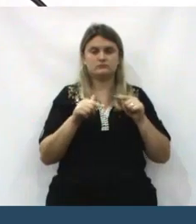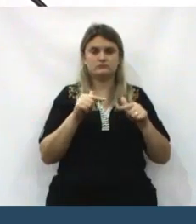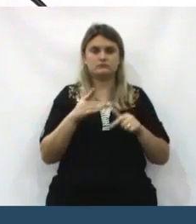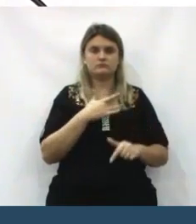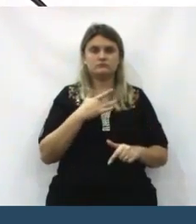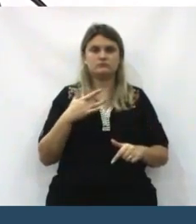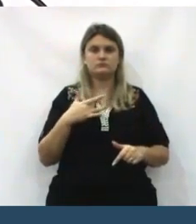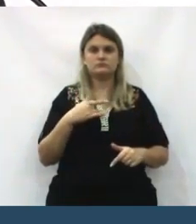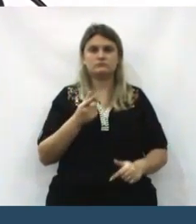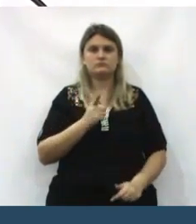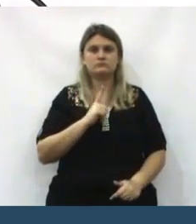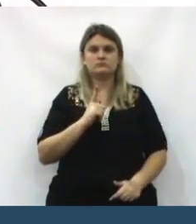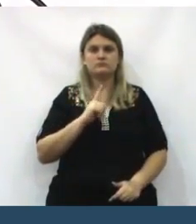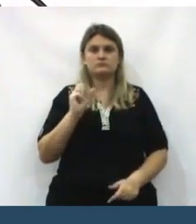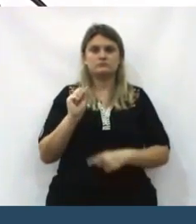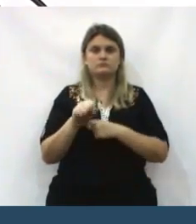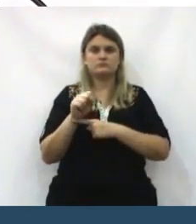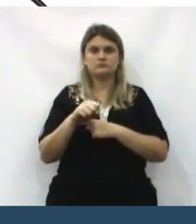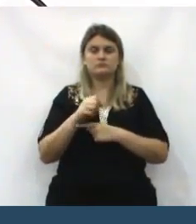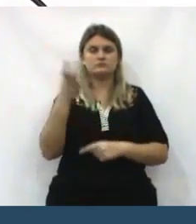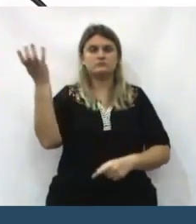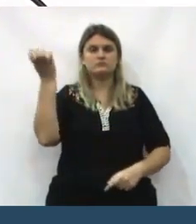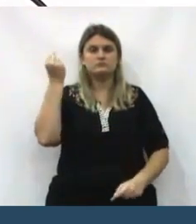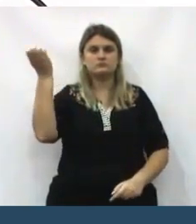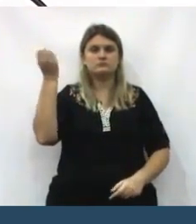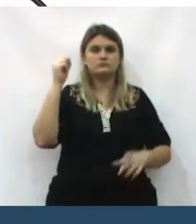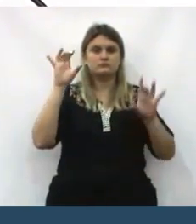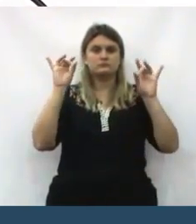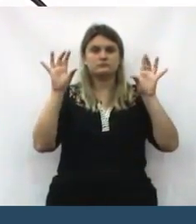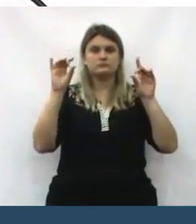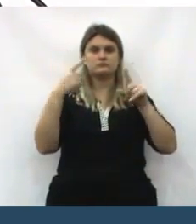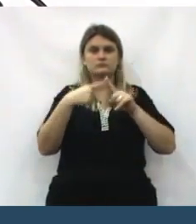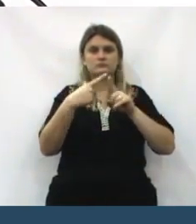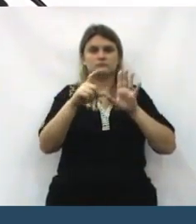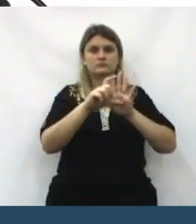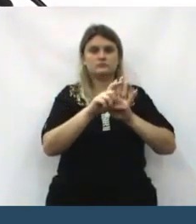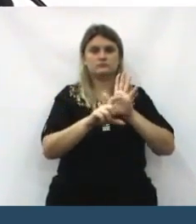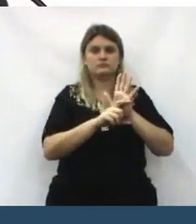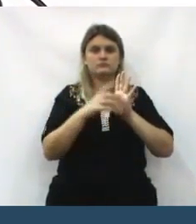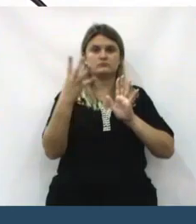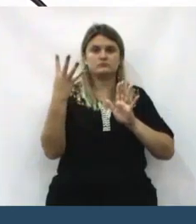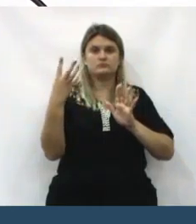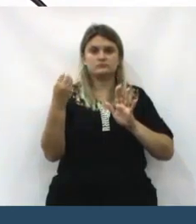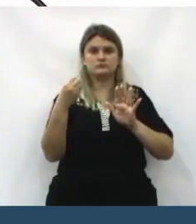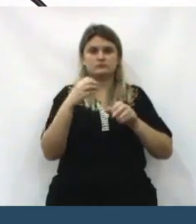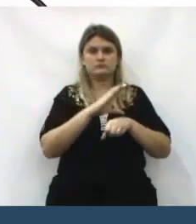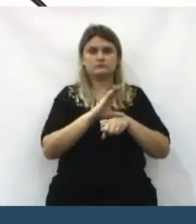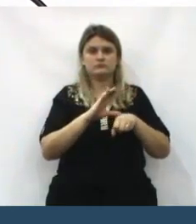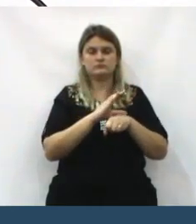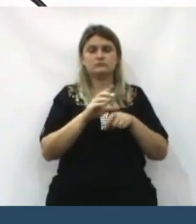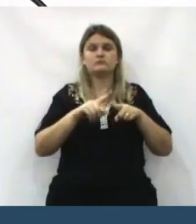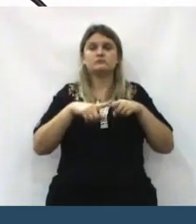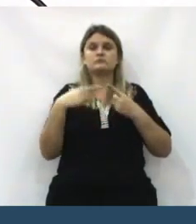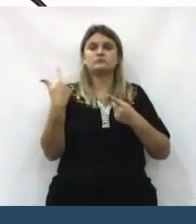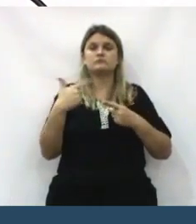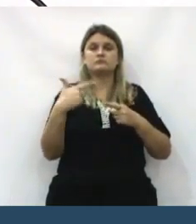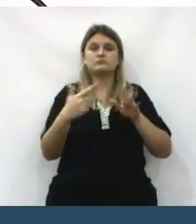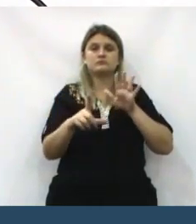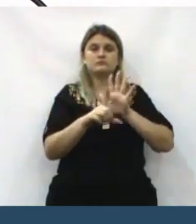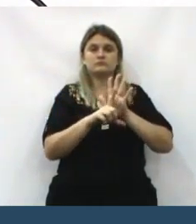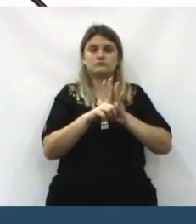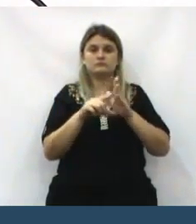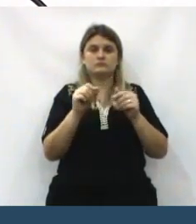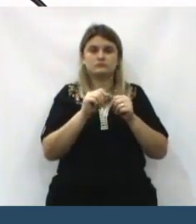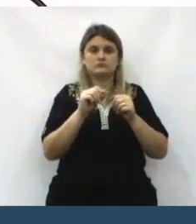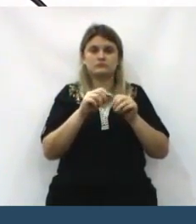área de saúde, que eles têm sim direito à aposentadoria especial no artigo 40 da Constituição. Mas como não existe lei